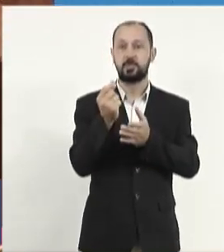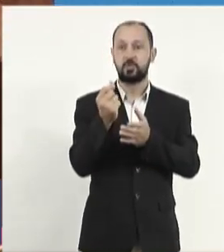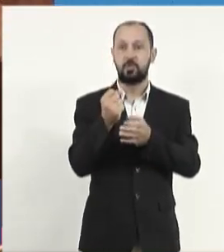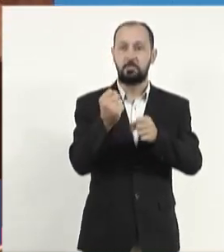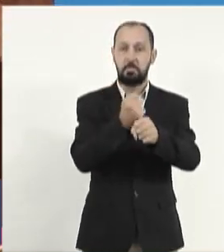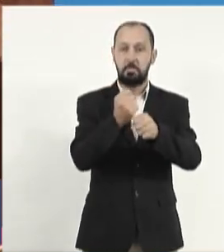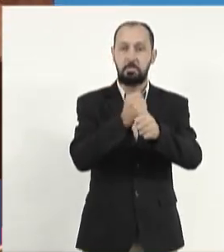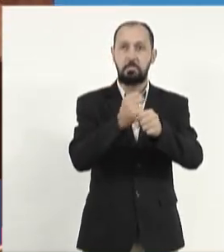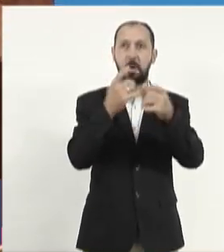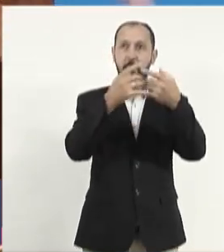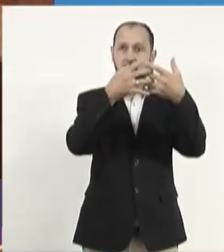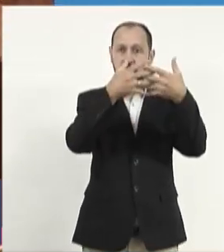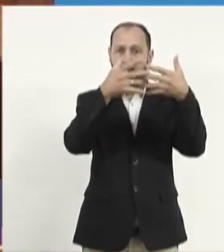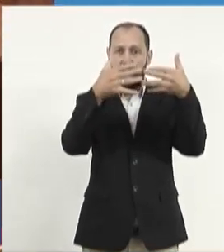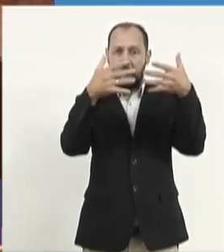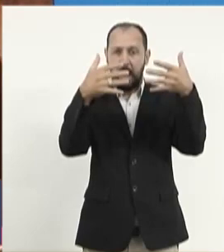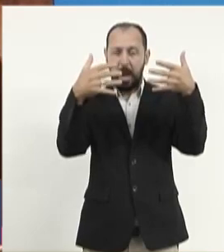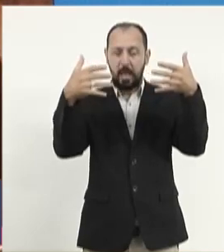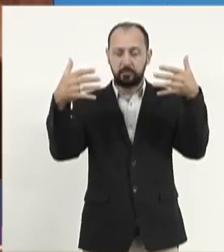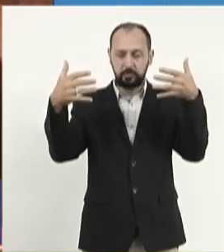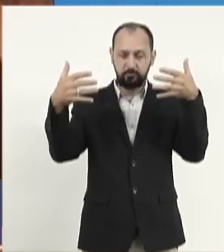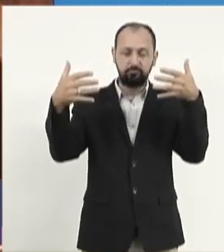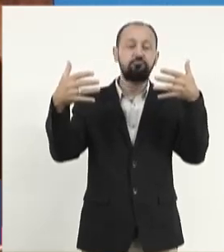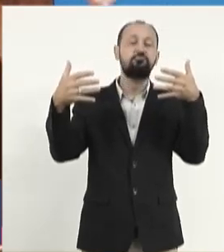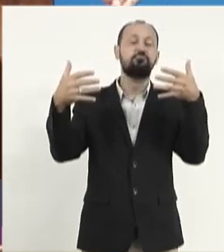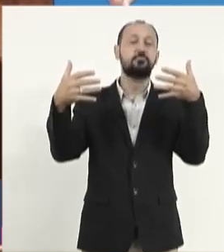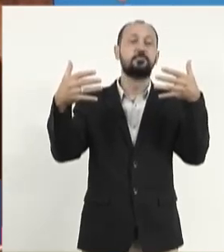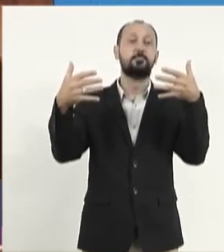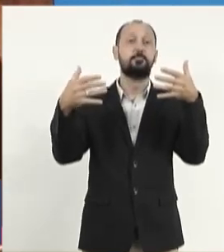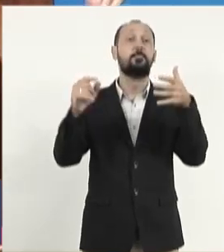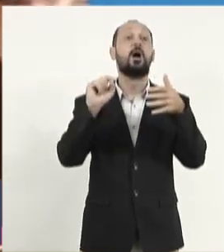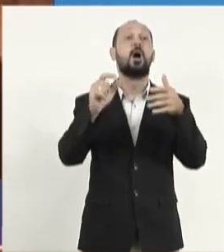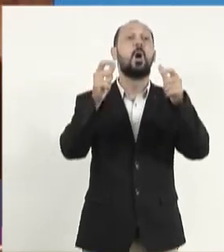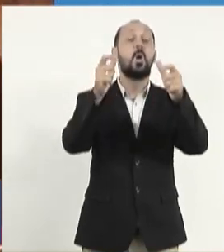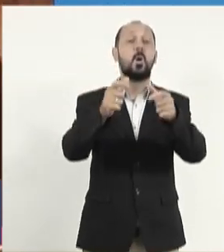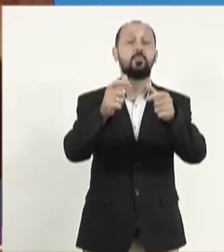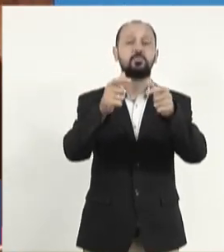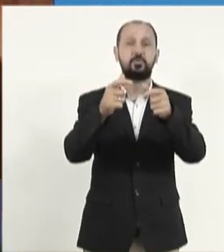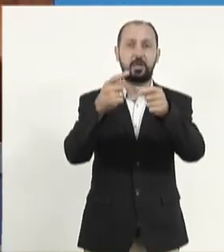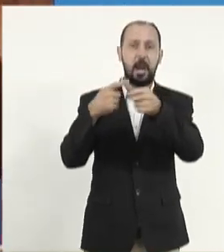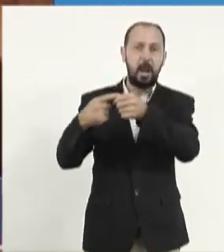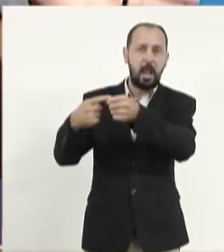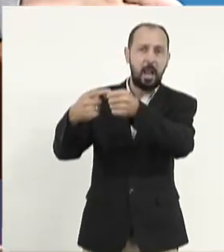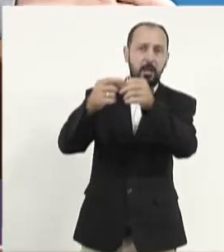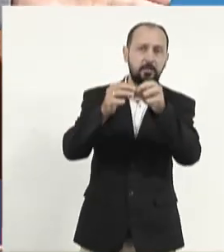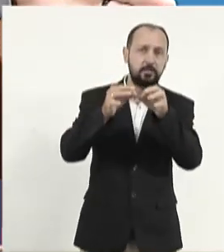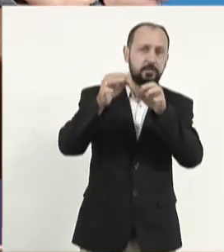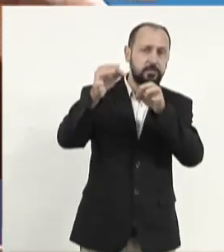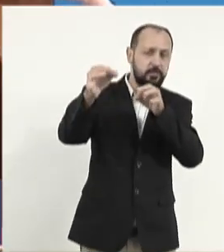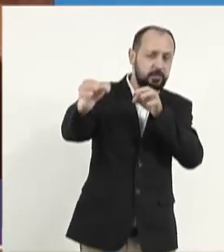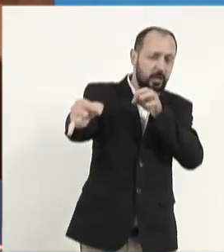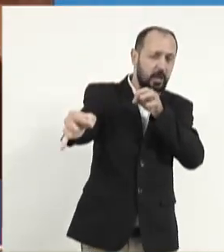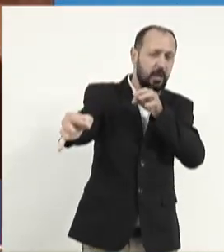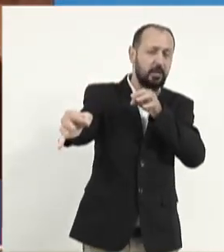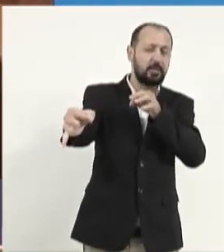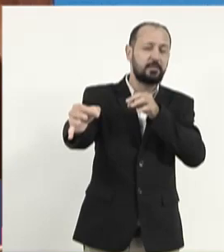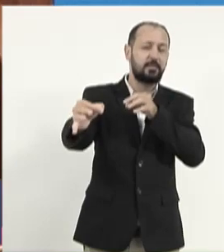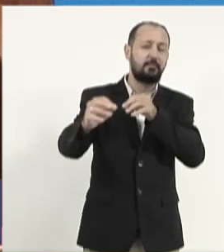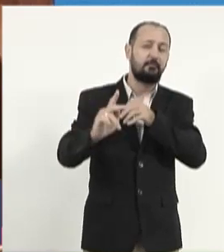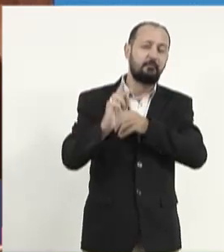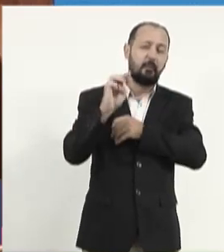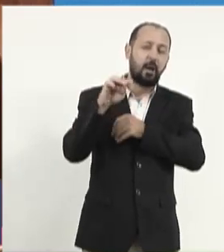grande em linhas de transmissão para fazer chegar a energia lá numa propriedade, quilômetros